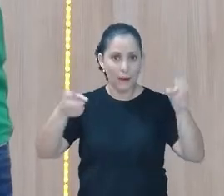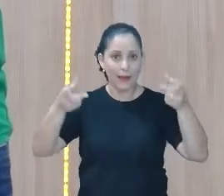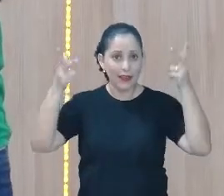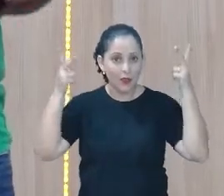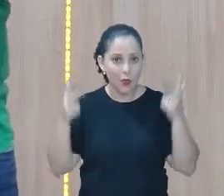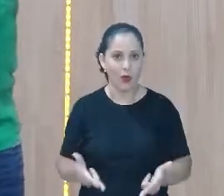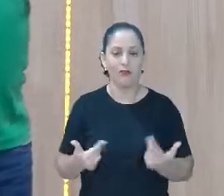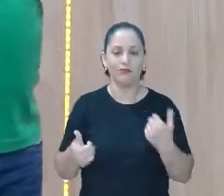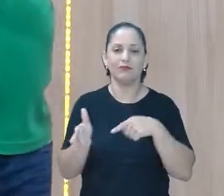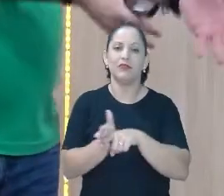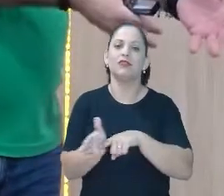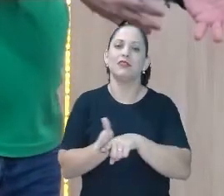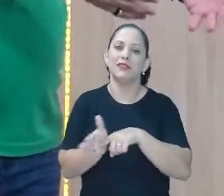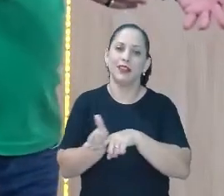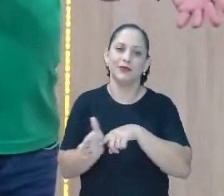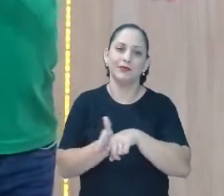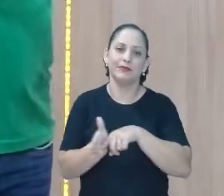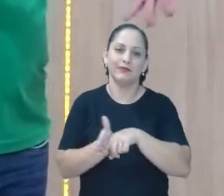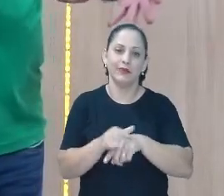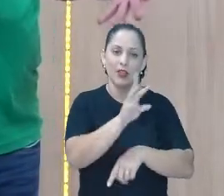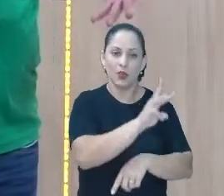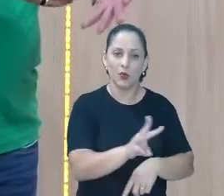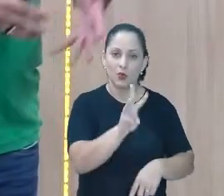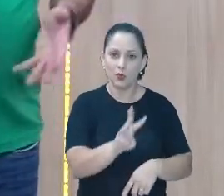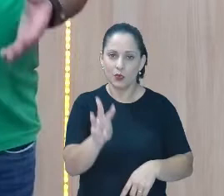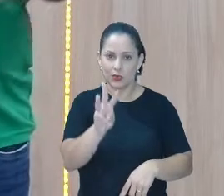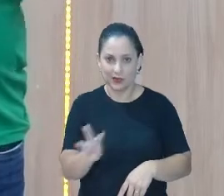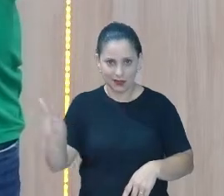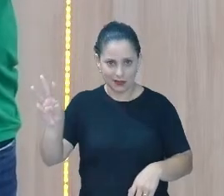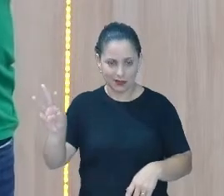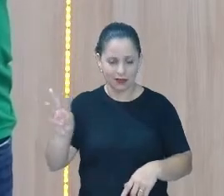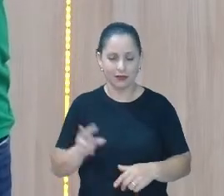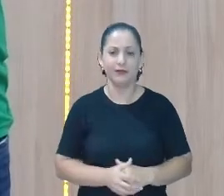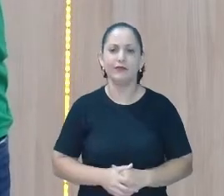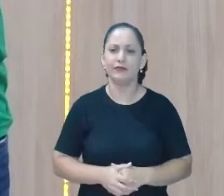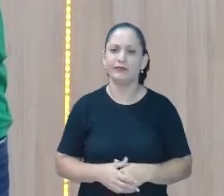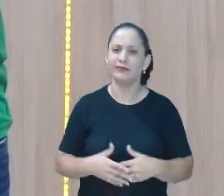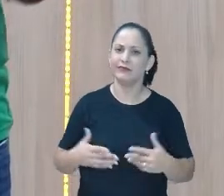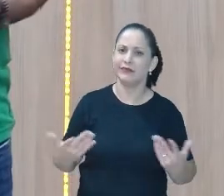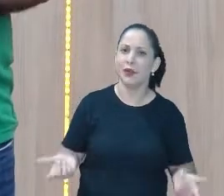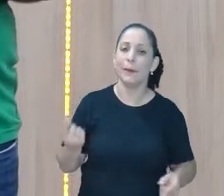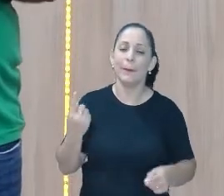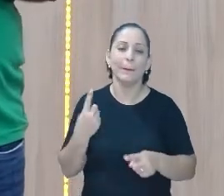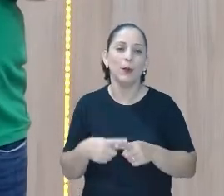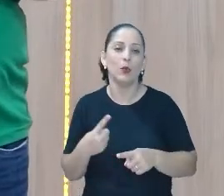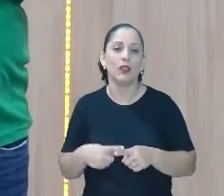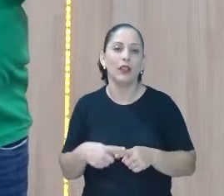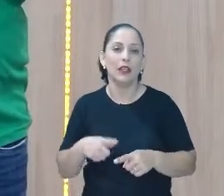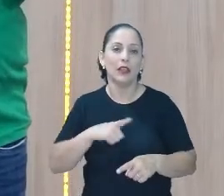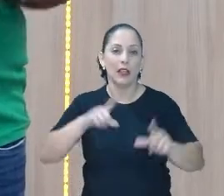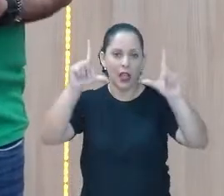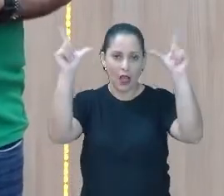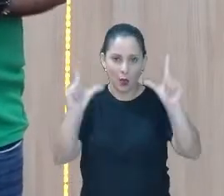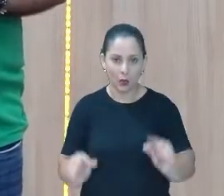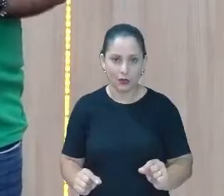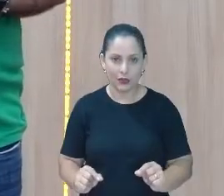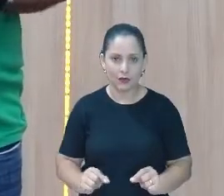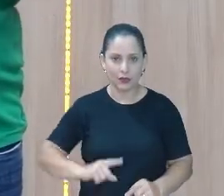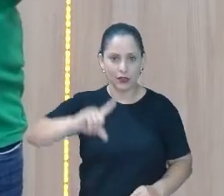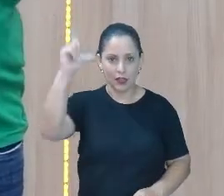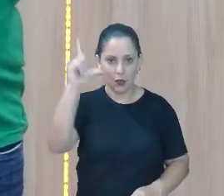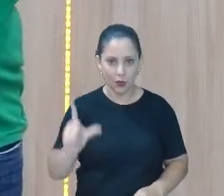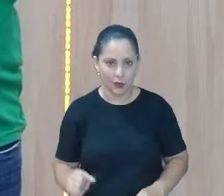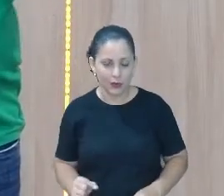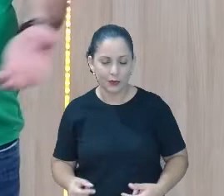pelo Facebook, né, mas por um site de busca. Então, os algoritmos, né, que são utilizados na programação,